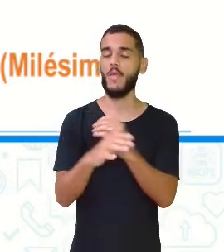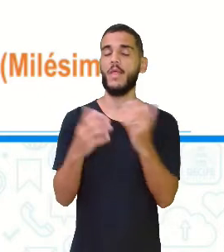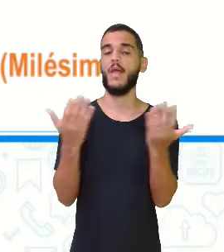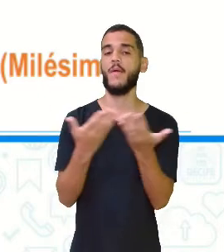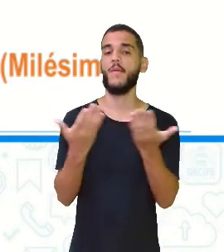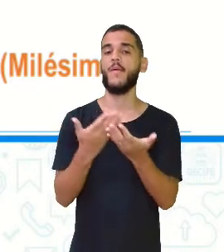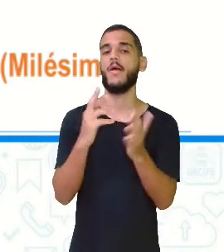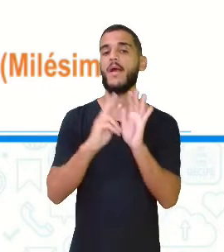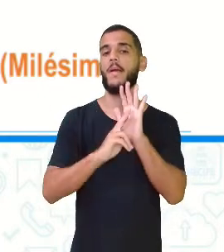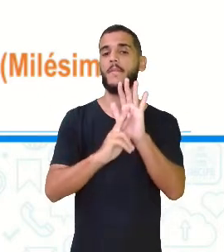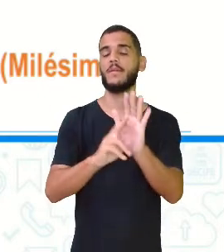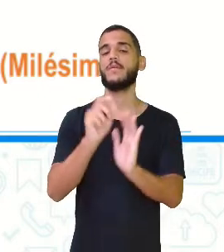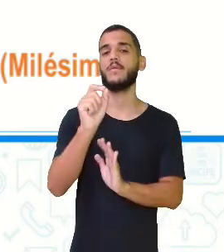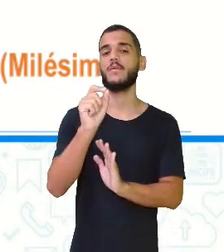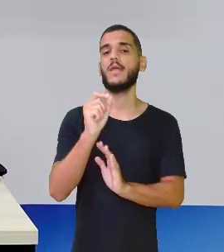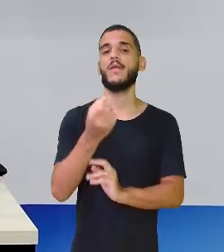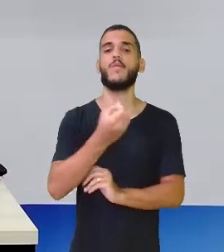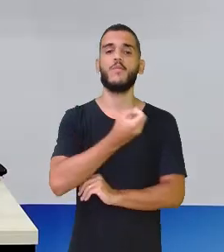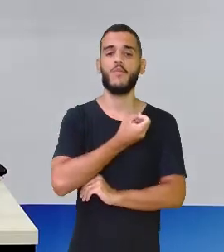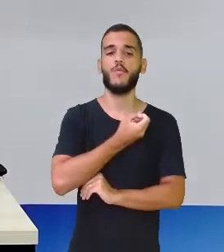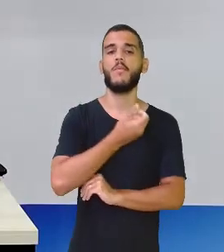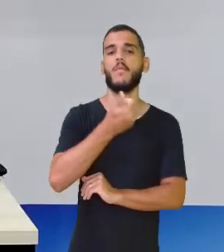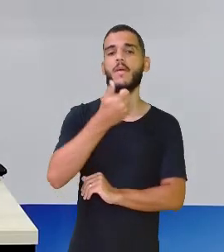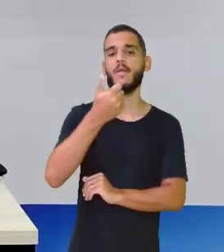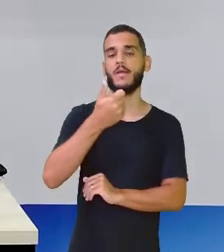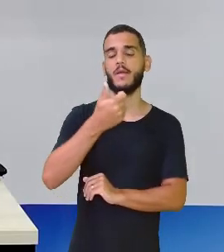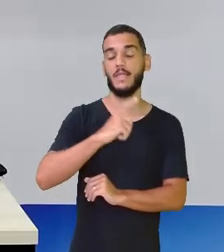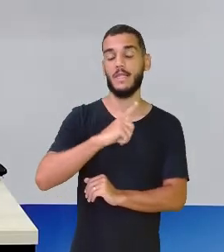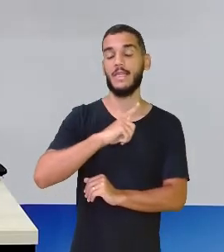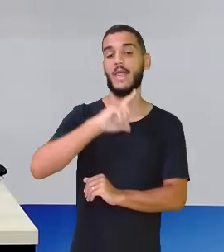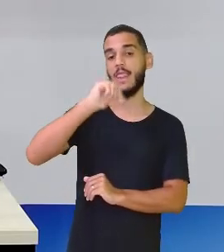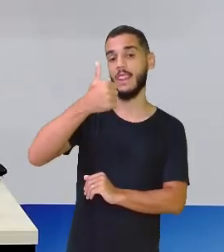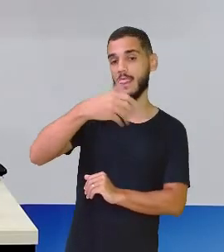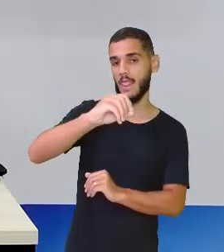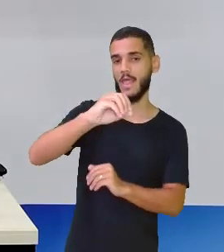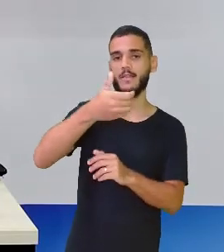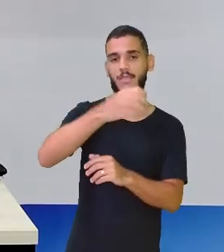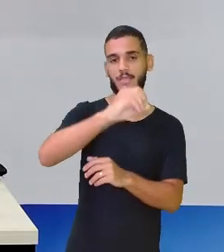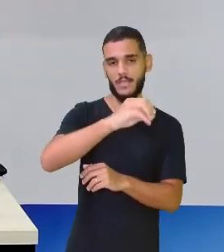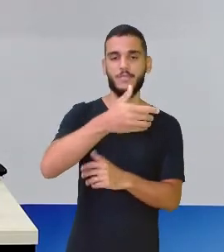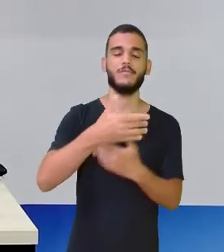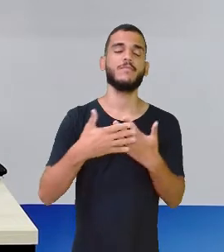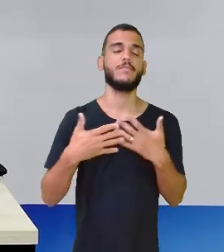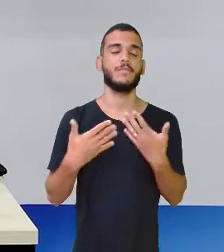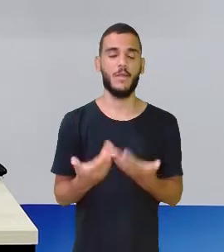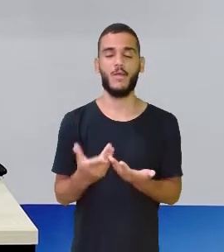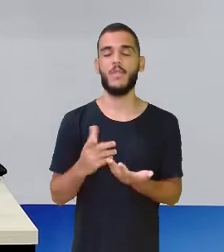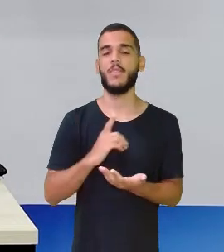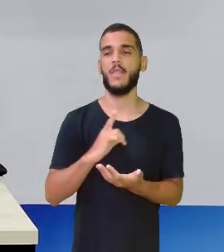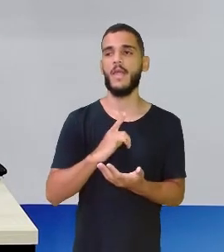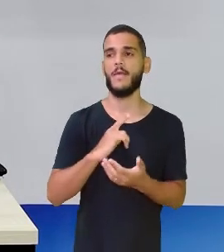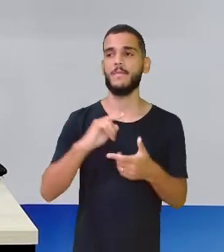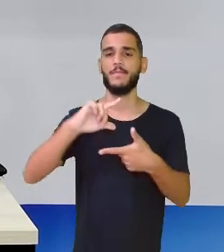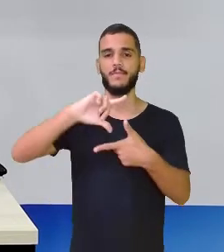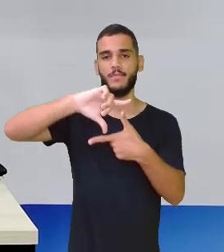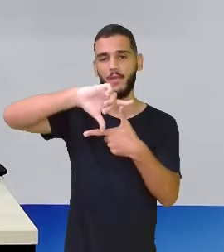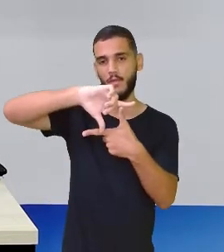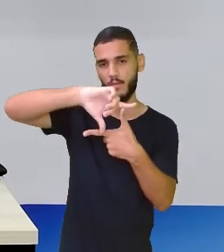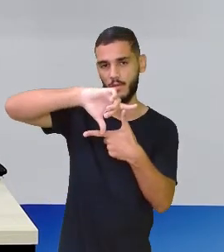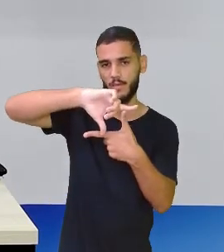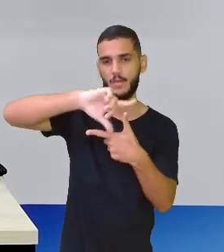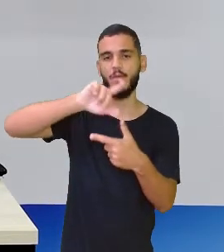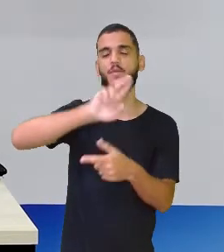números decimais. Se eu tiver aquele quadradinho pequeno que a gente chama de unidade,